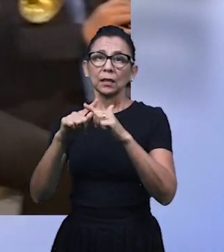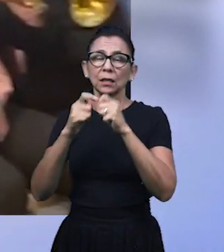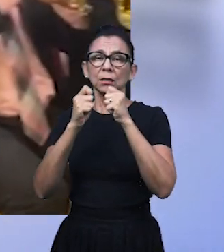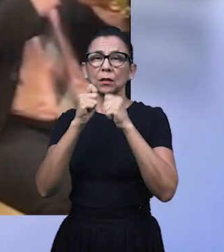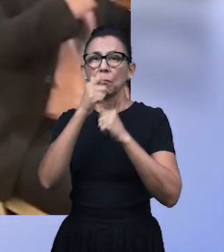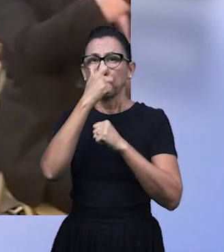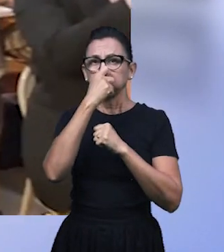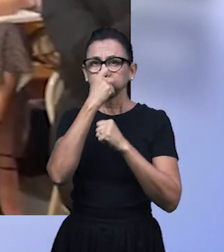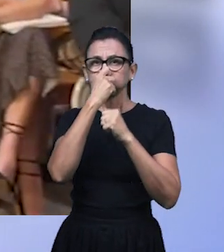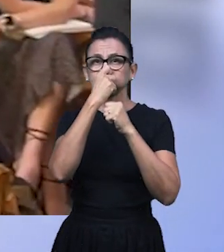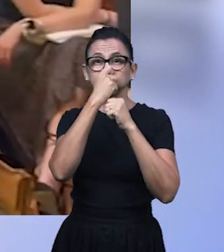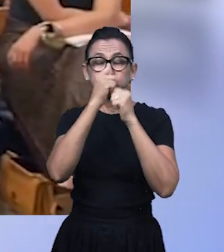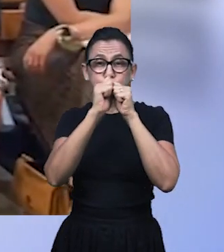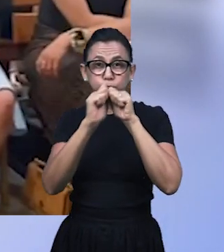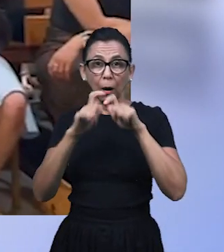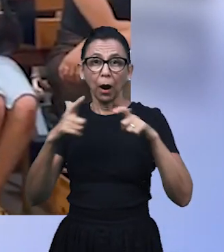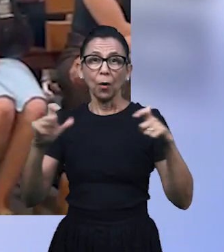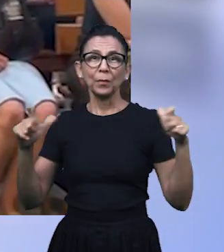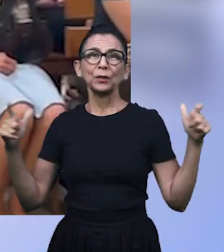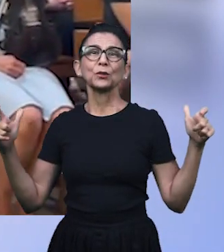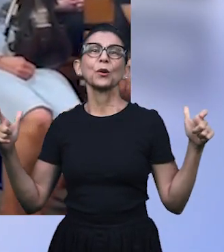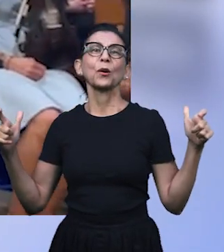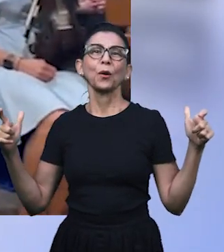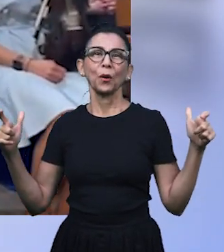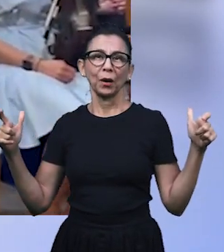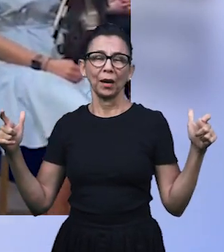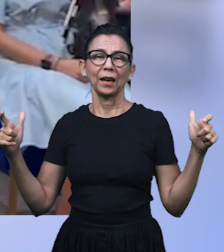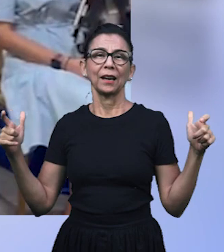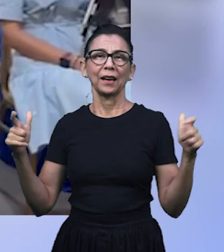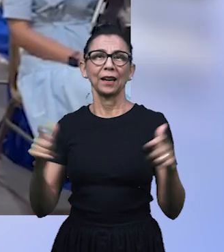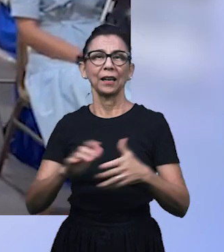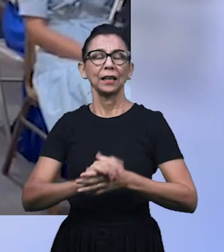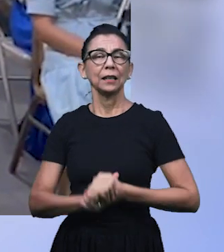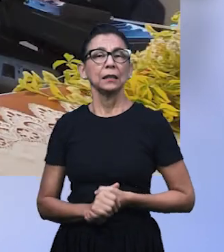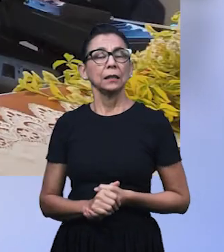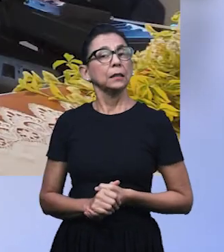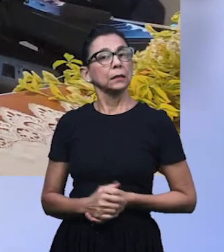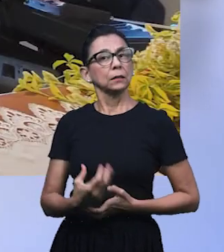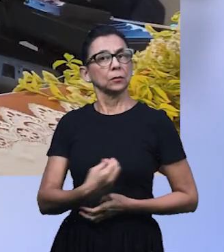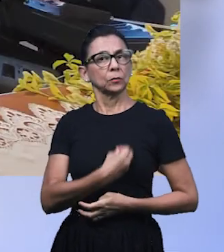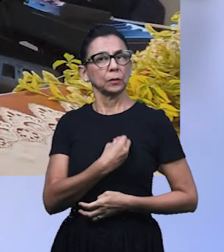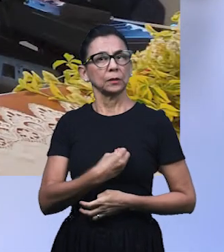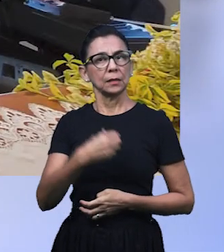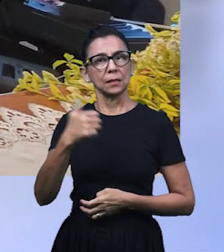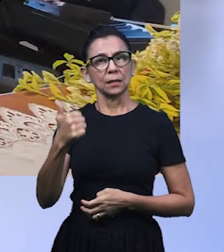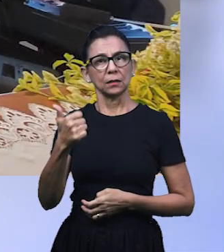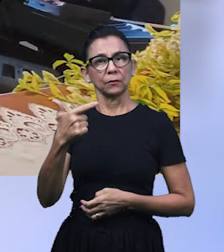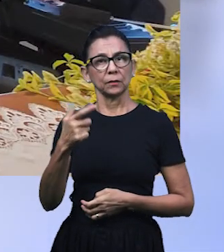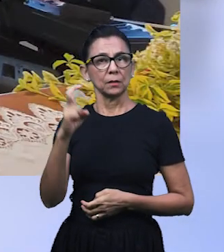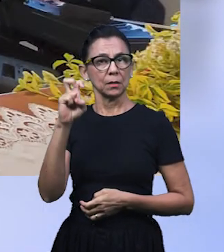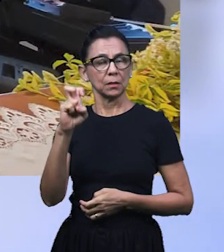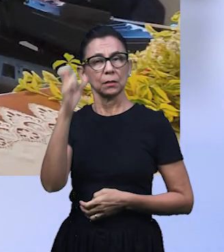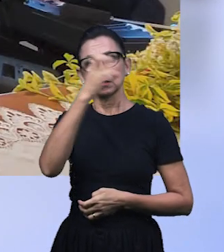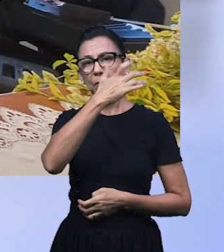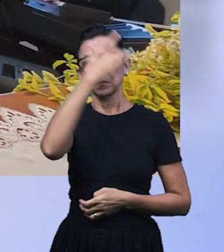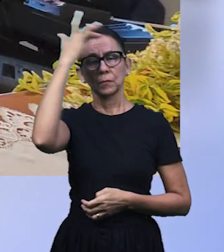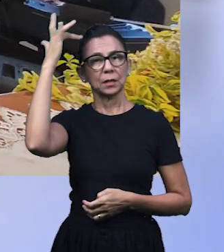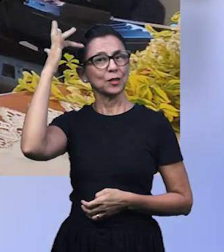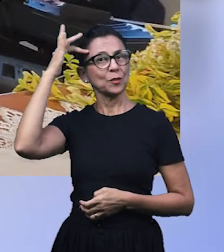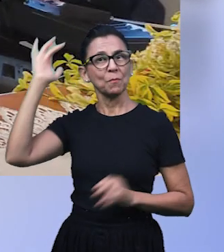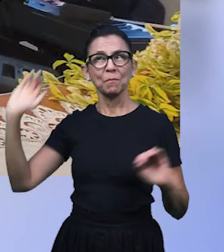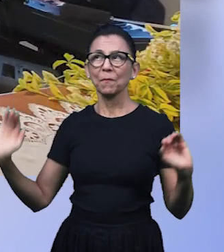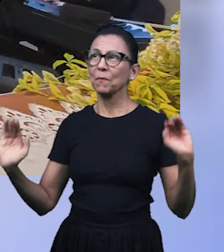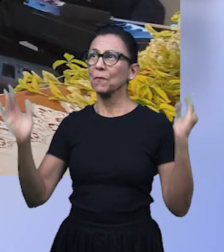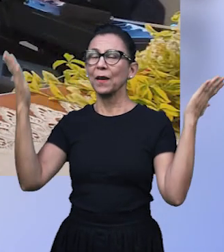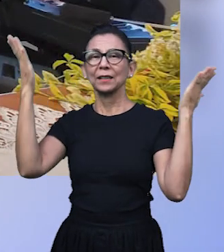membros e visitantes. O culto de consagração da igreja de Watertown contou com a presença de 125 pessoas, uma